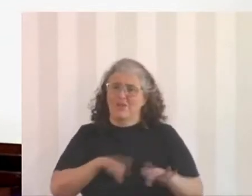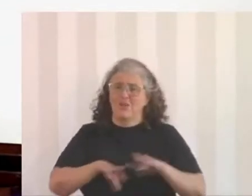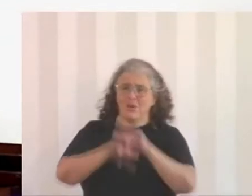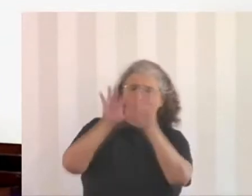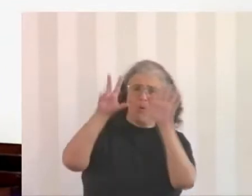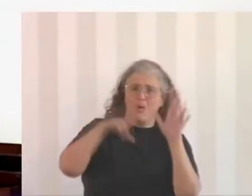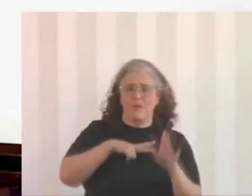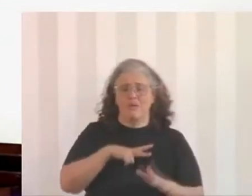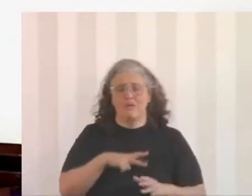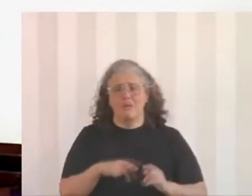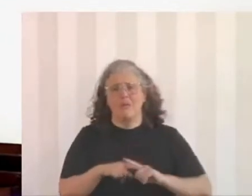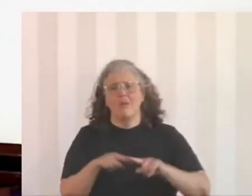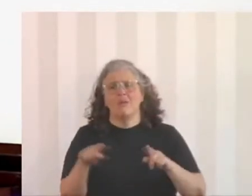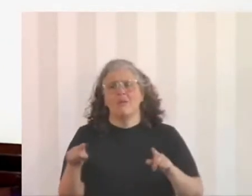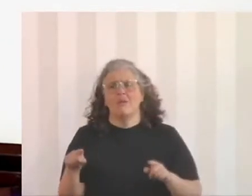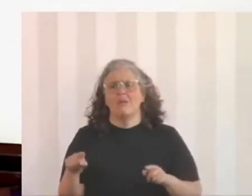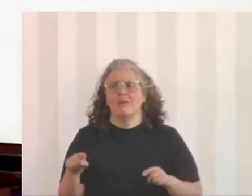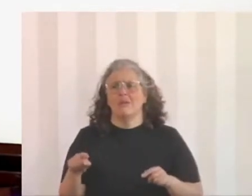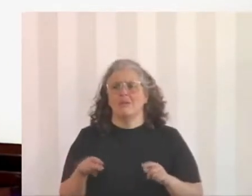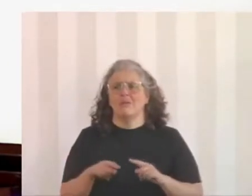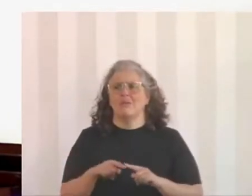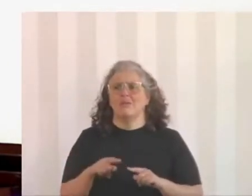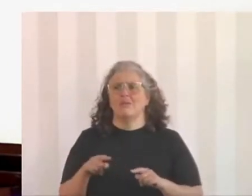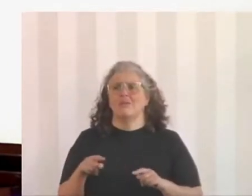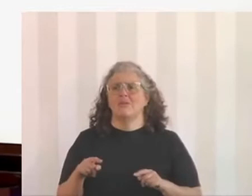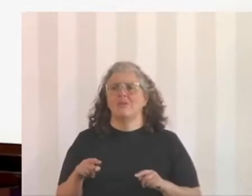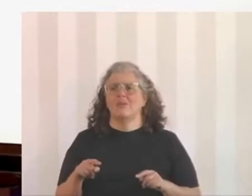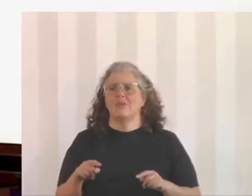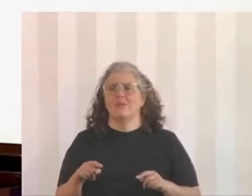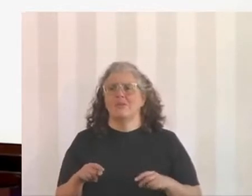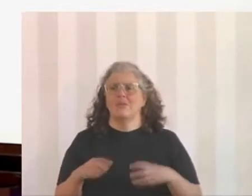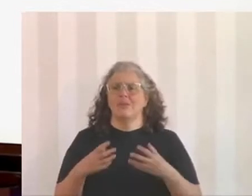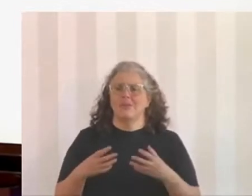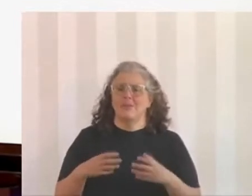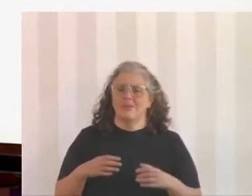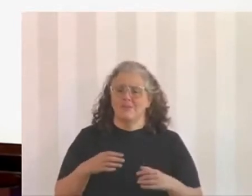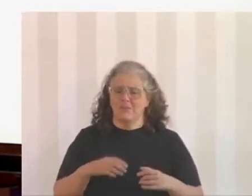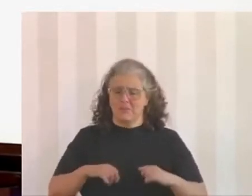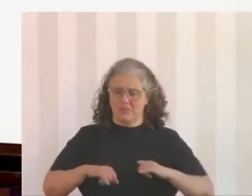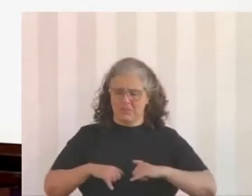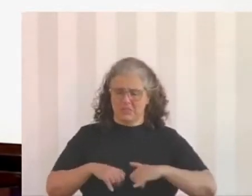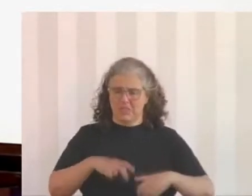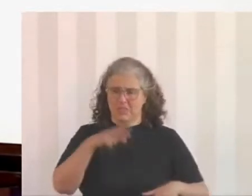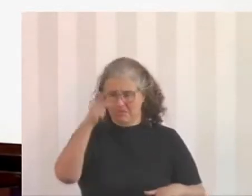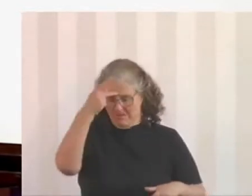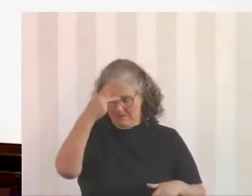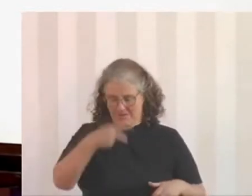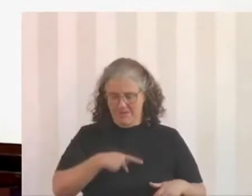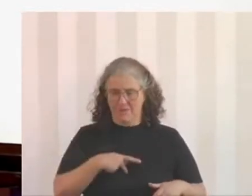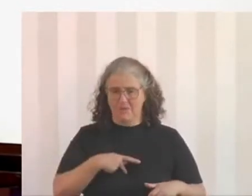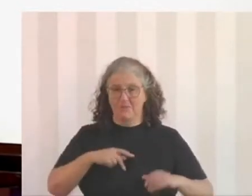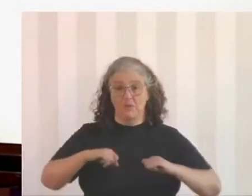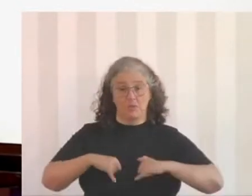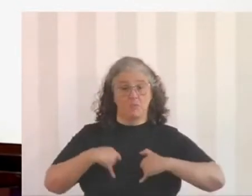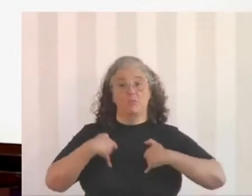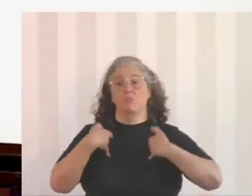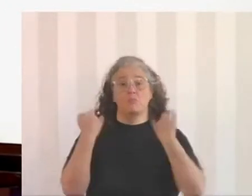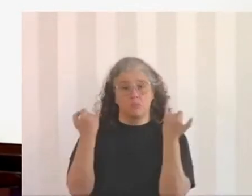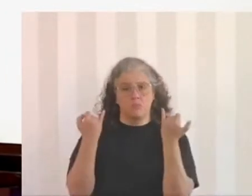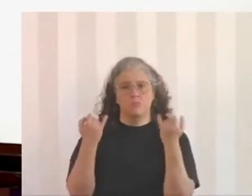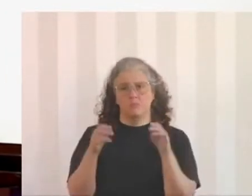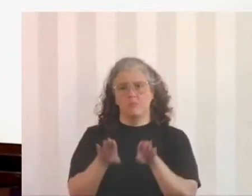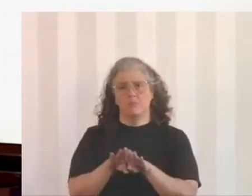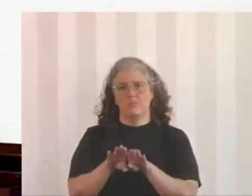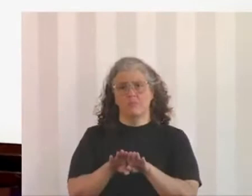está ressaltando aqui tanto uma ideia de egoísmo quanto de orgulho. A palavra